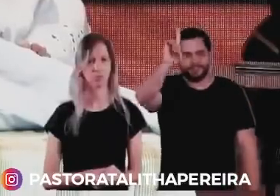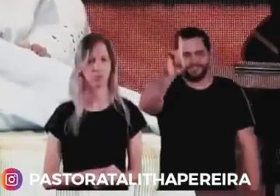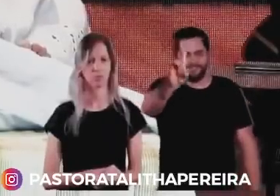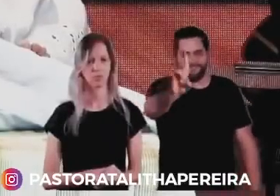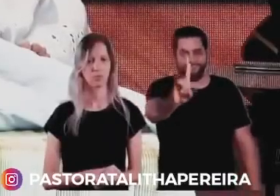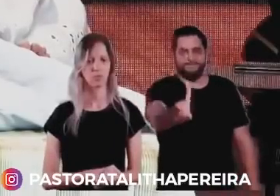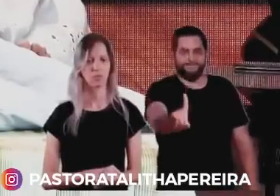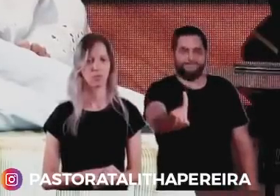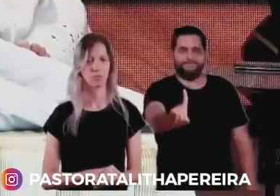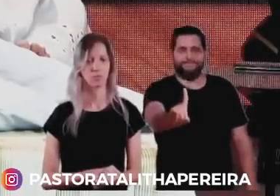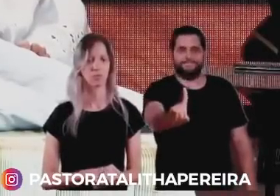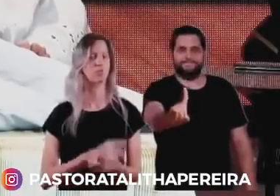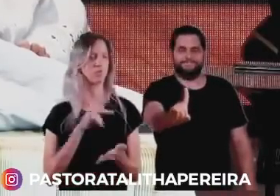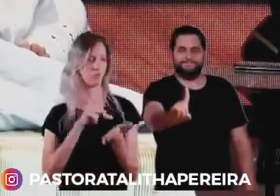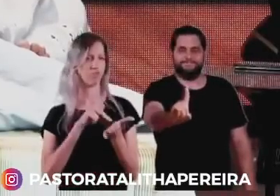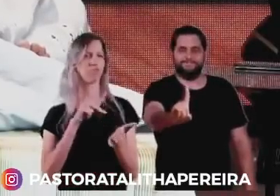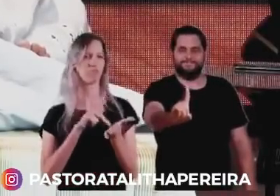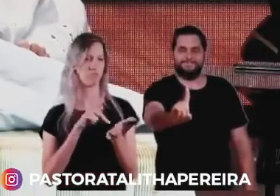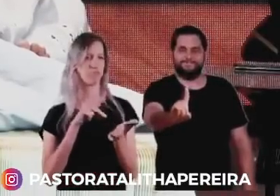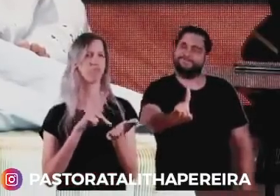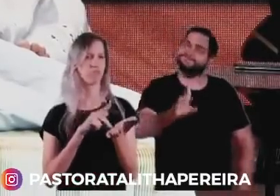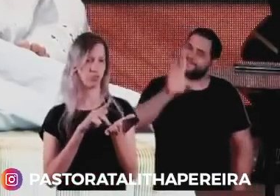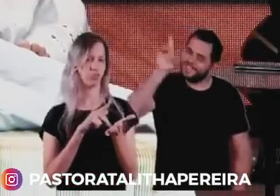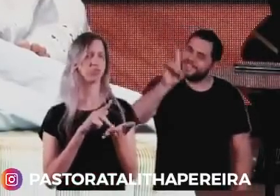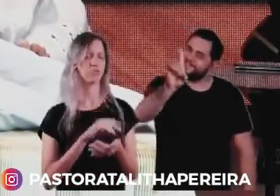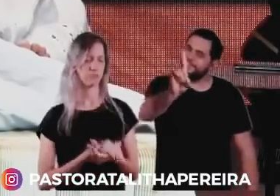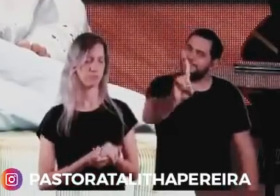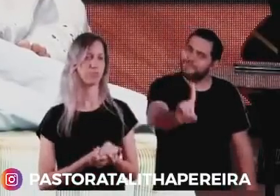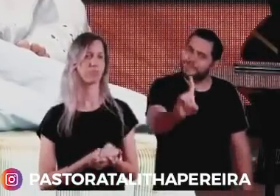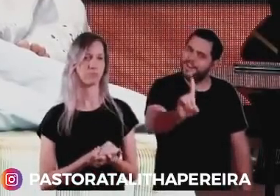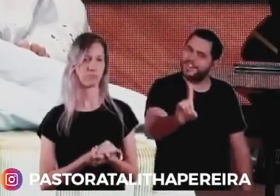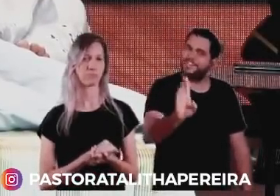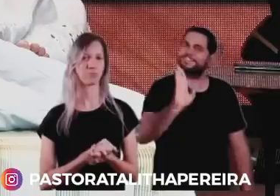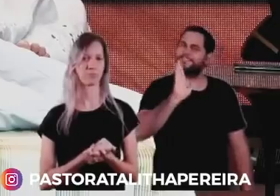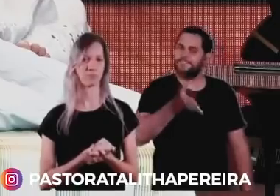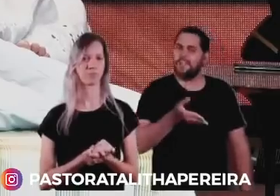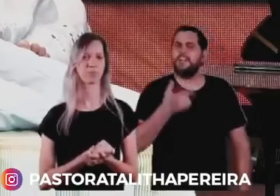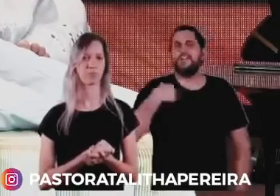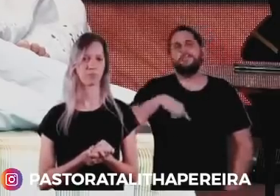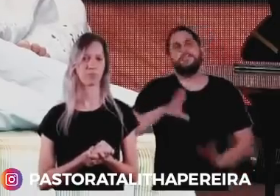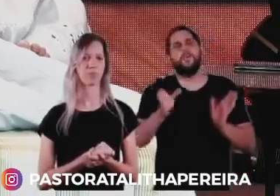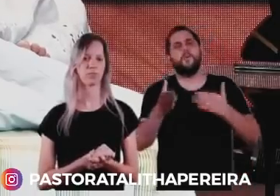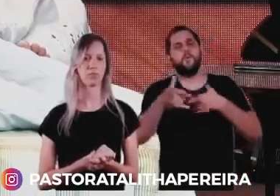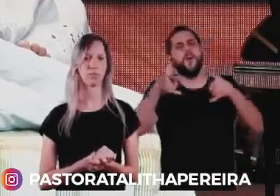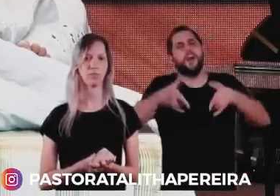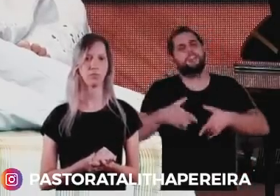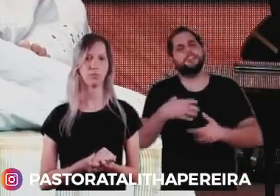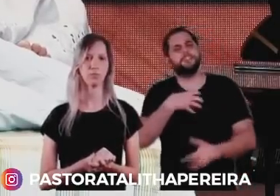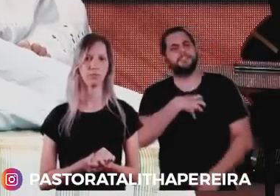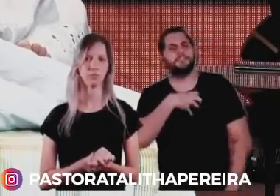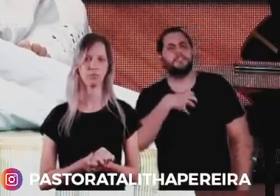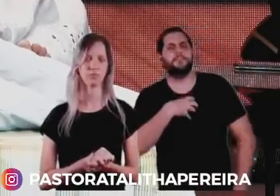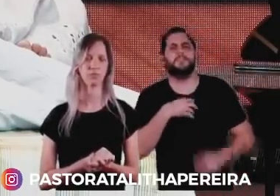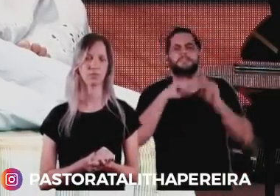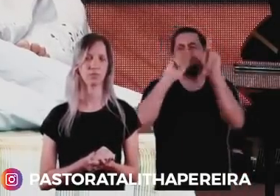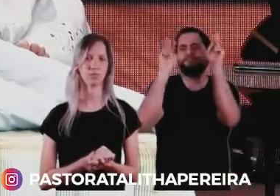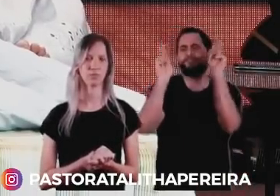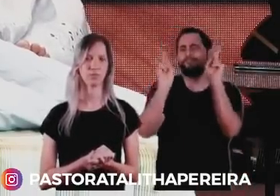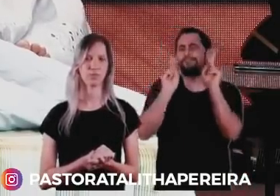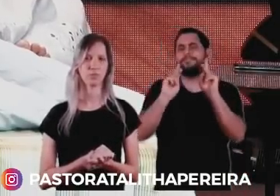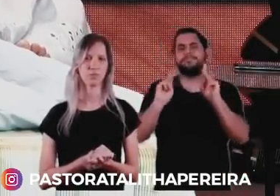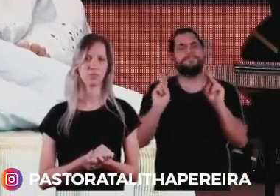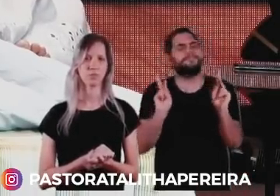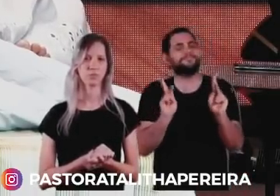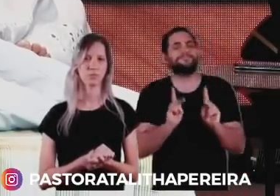no seu lar. Ele já vai se fazer presente. Leve para o seu quarto sentimentos de paz, que